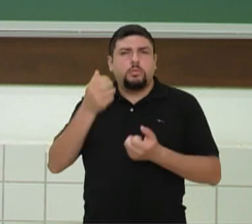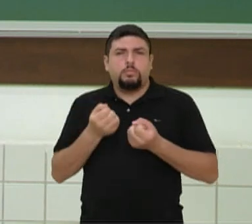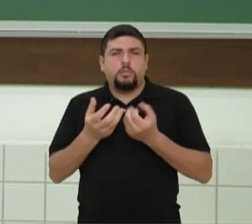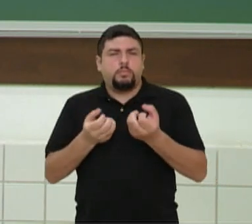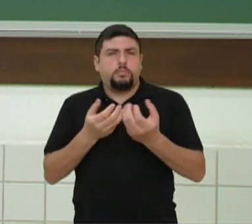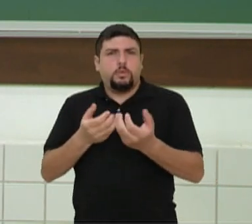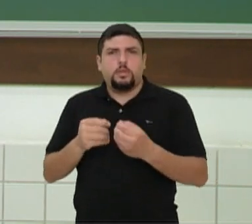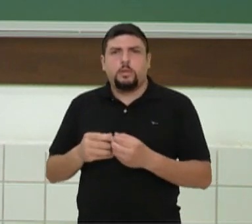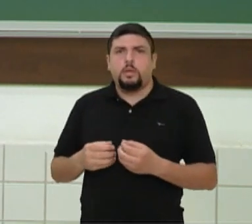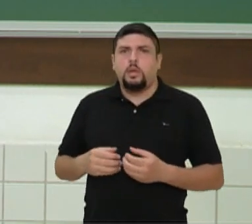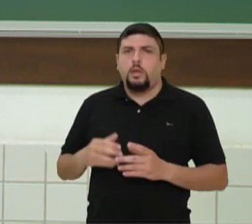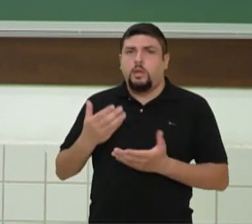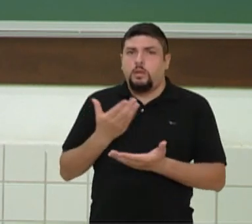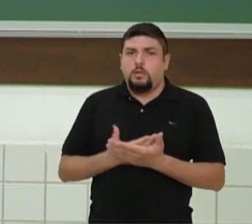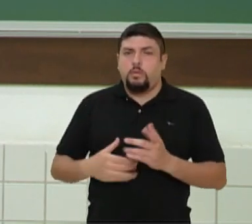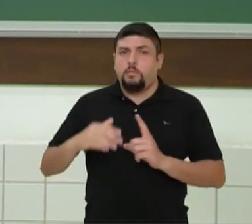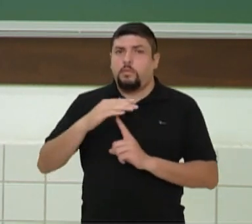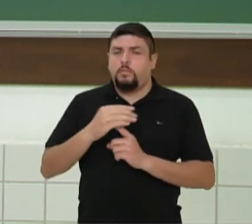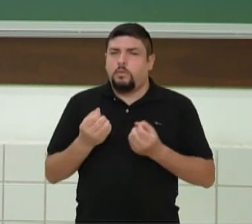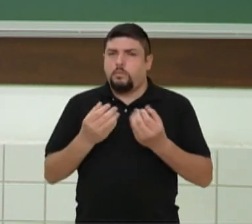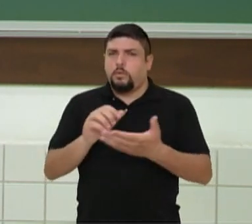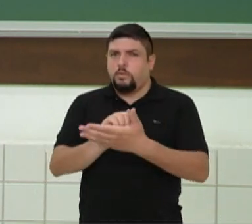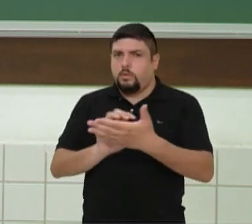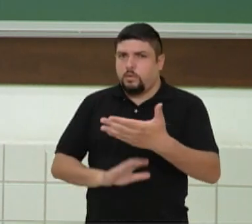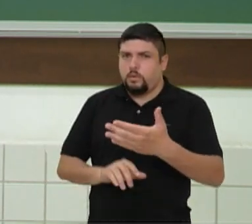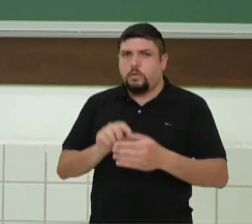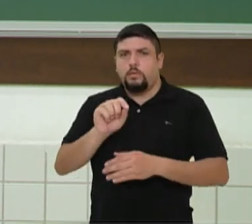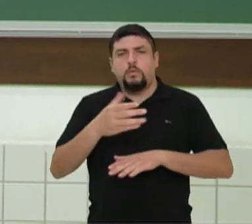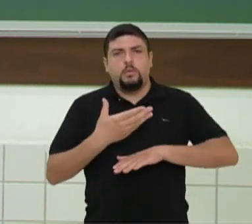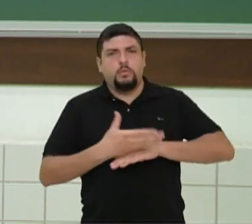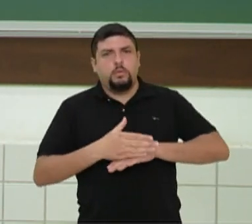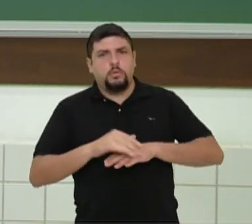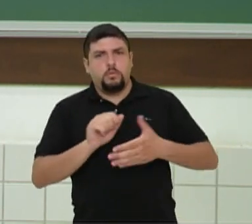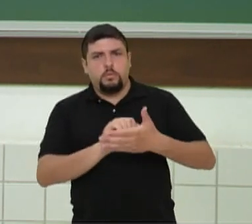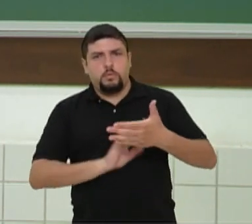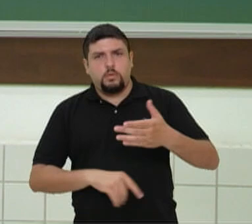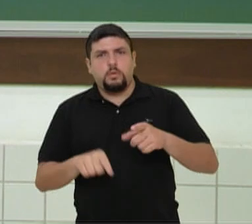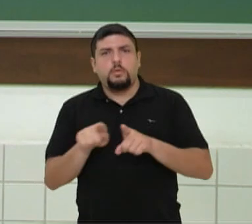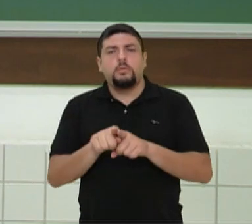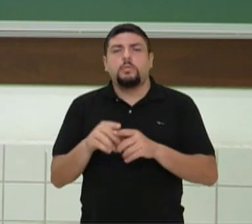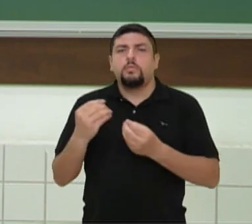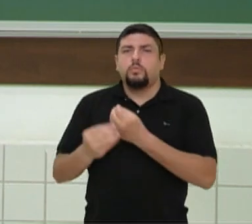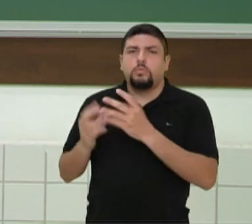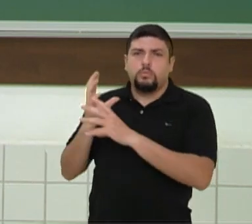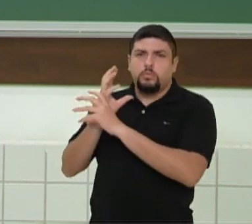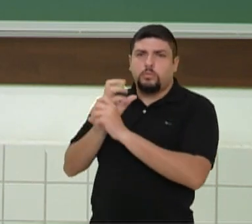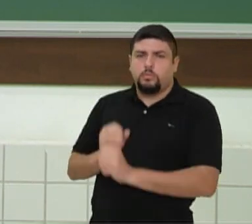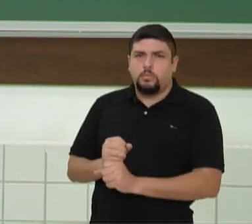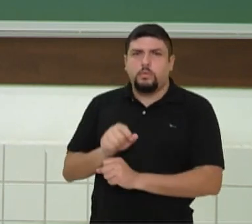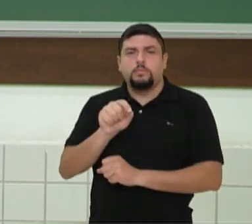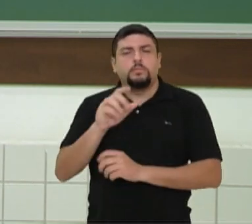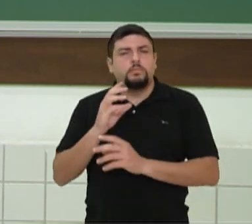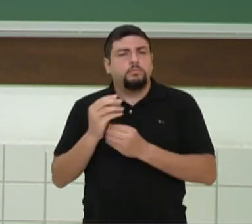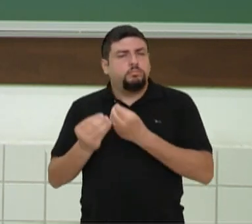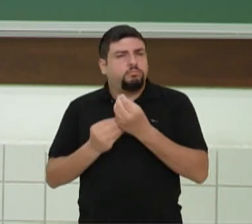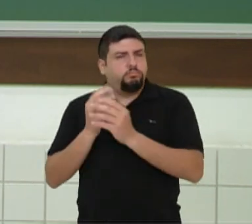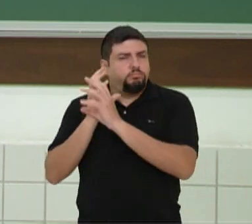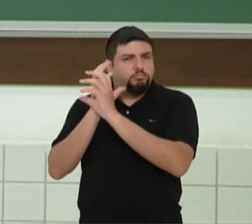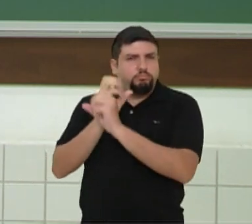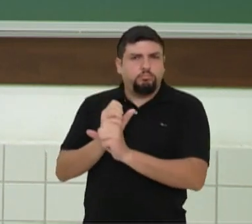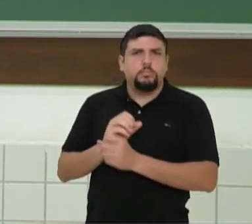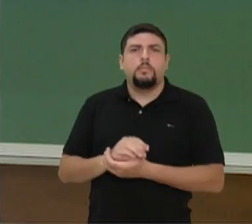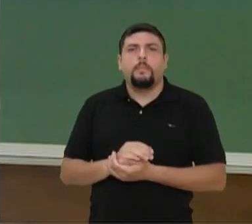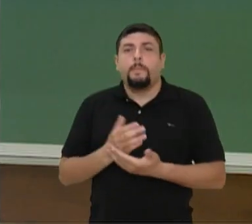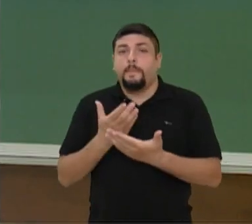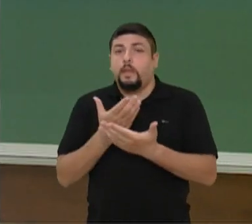a Aula Paraná te fornece os exercícios, você tem as atividades e também fazemos aí as revisões nas nossas retomadas. E em cada